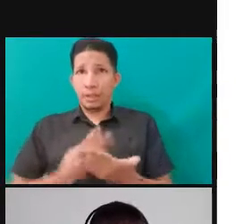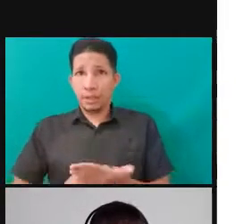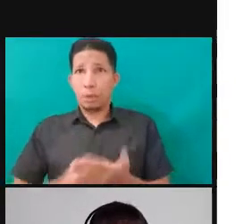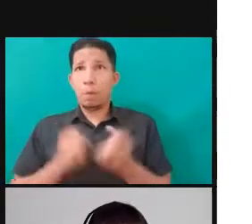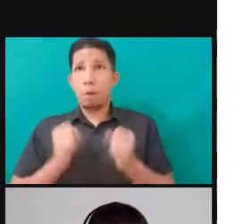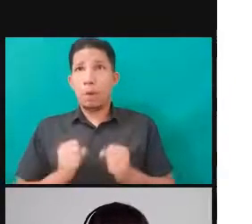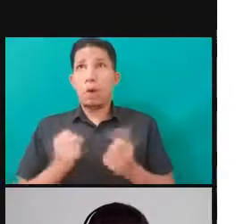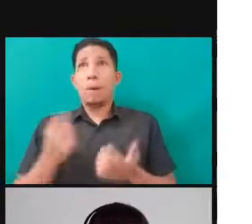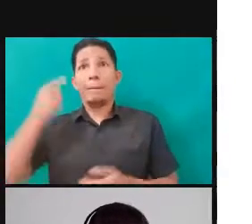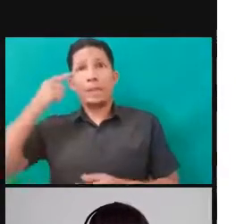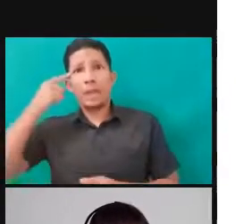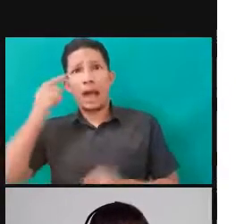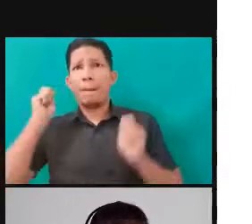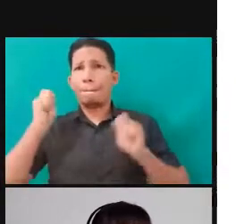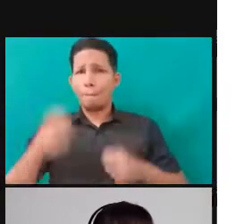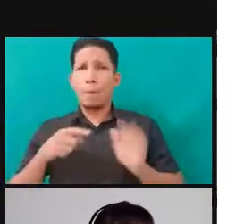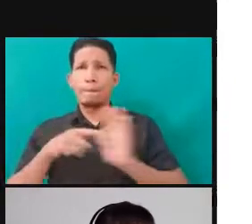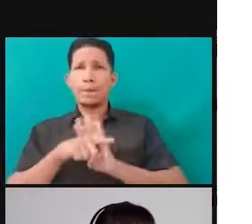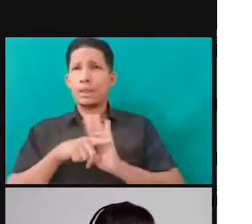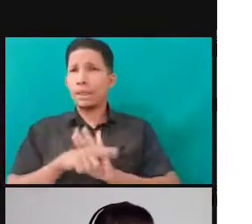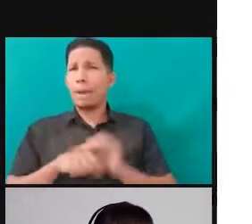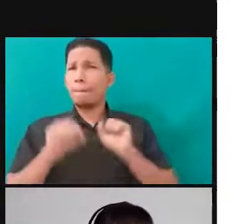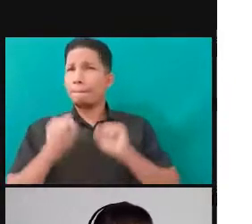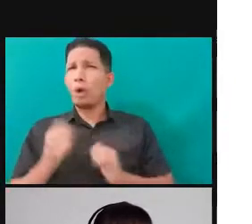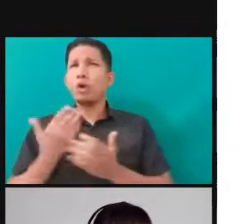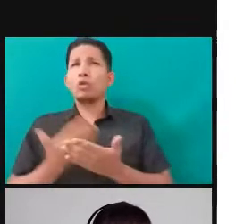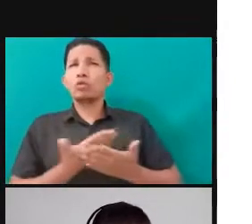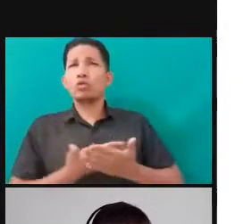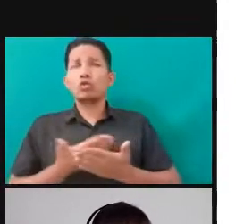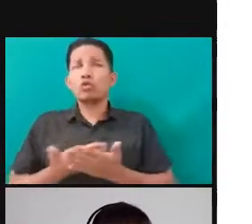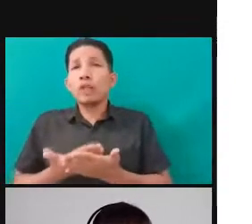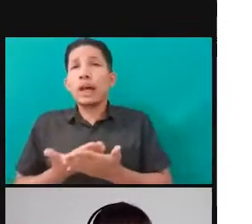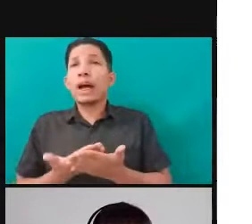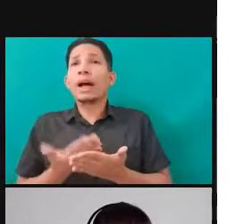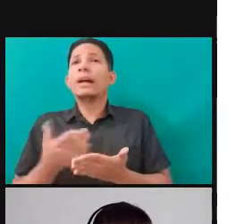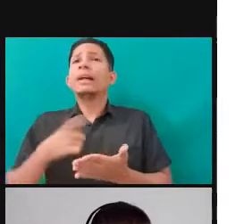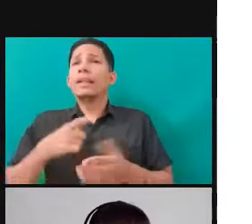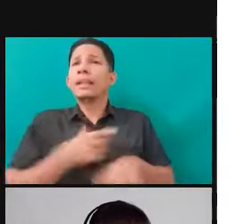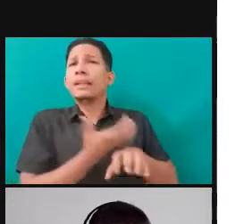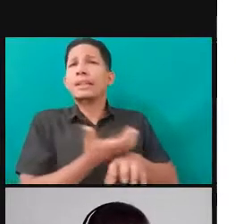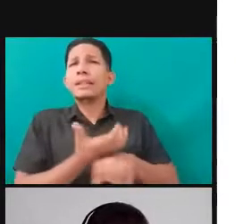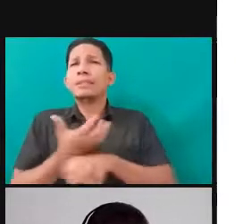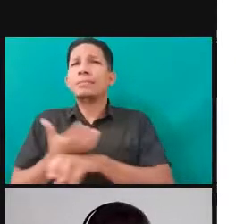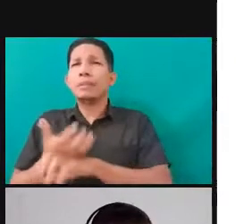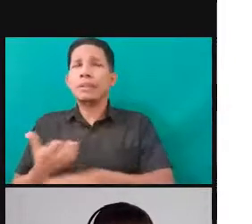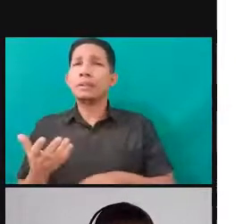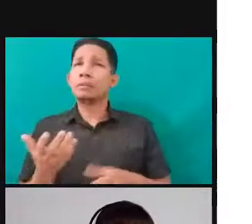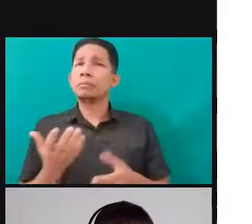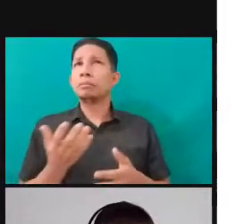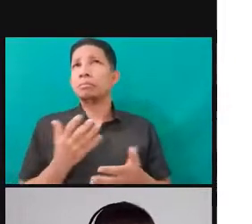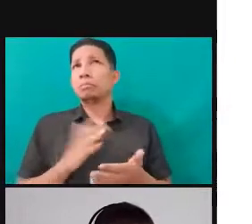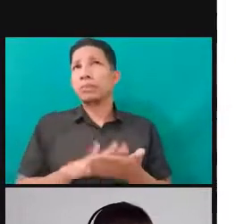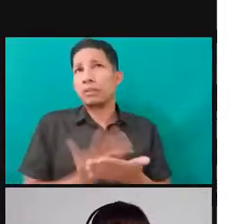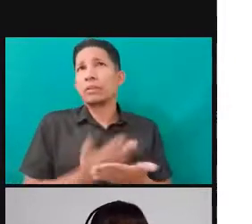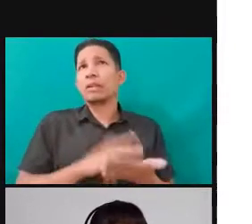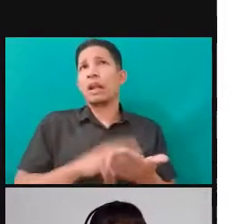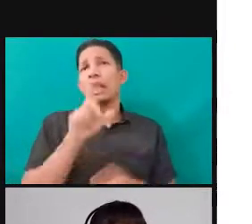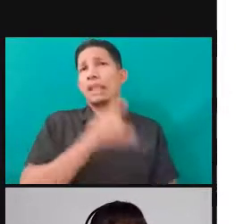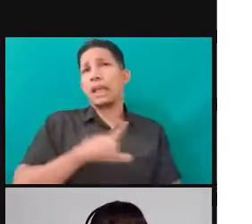pensado, ser estudado a partir das disciplinas de tradução literária, de